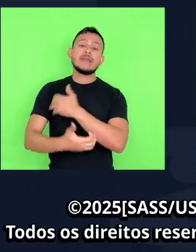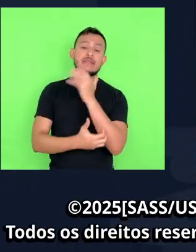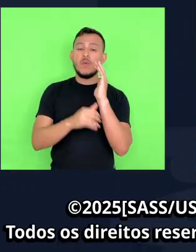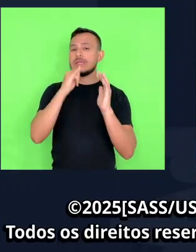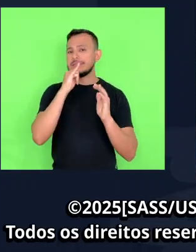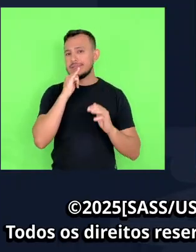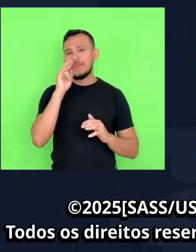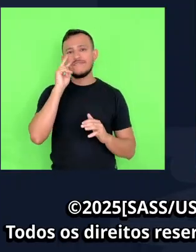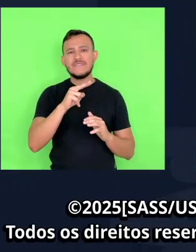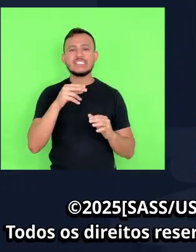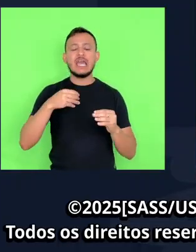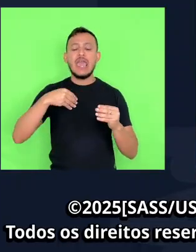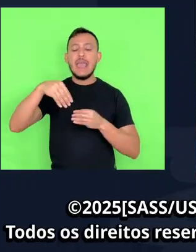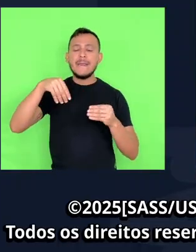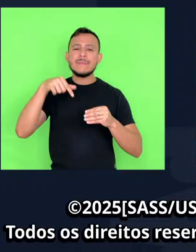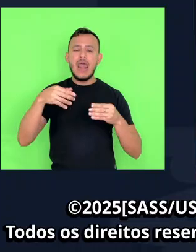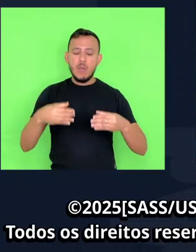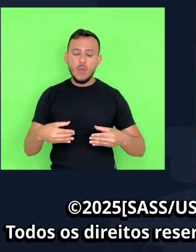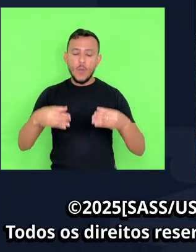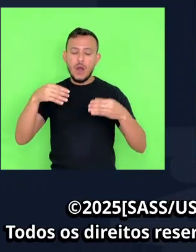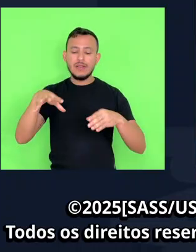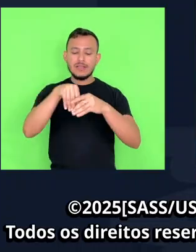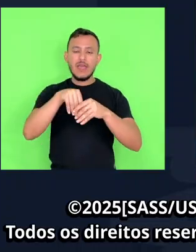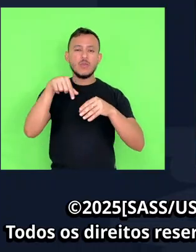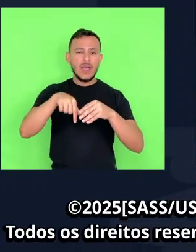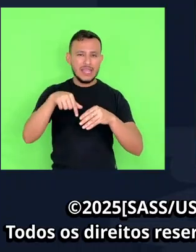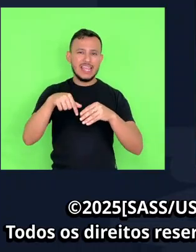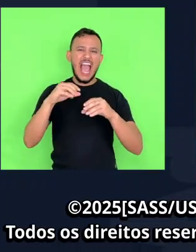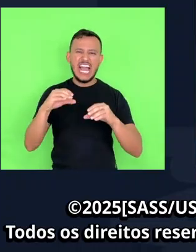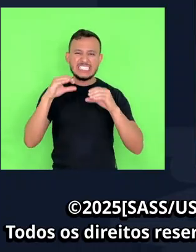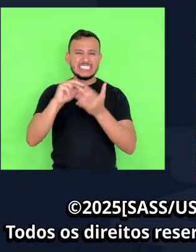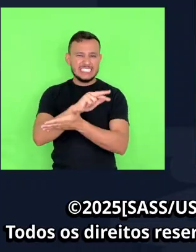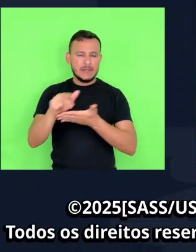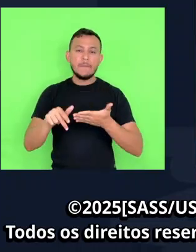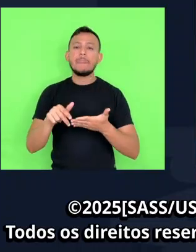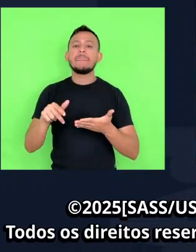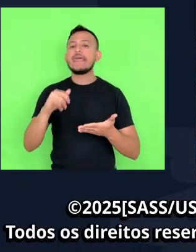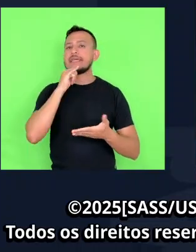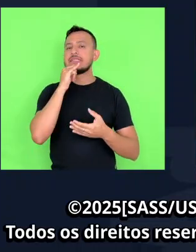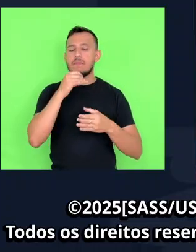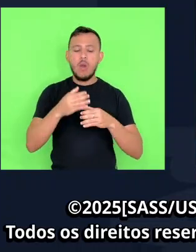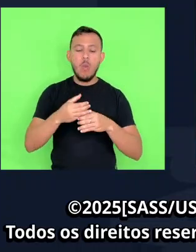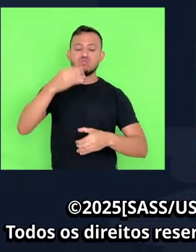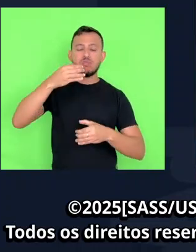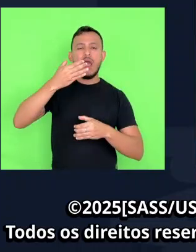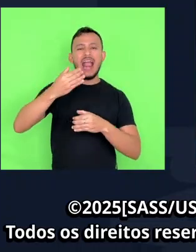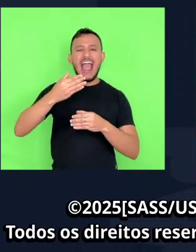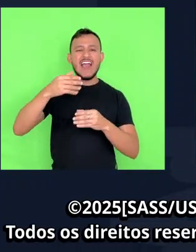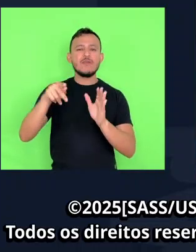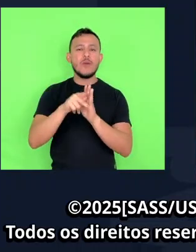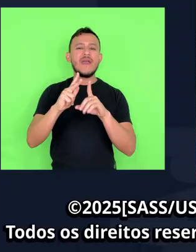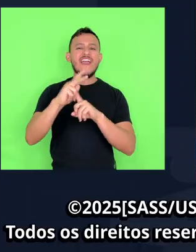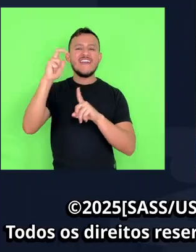a produção de embalagens, né, embalagens alimentícias, PETs de